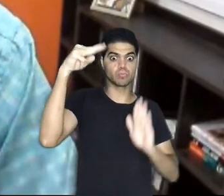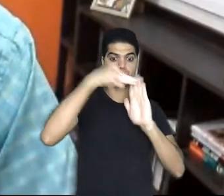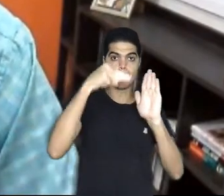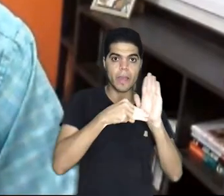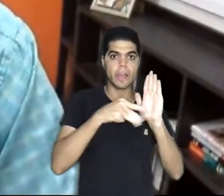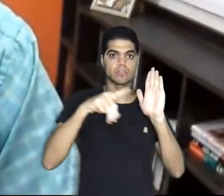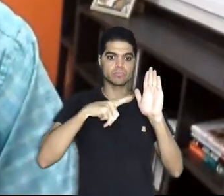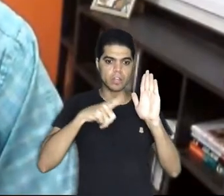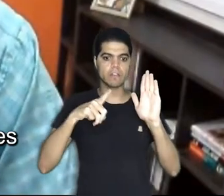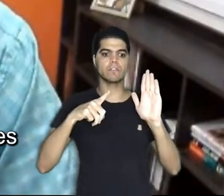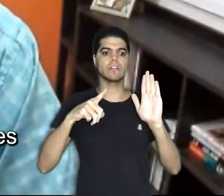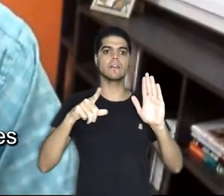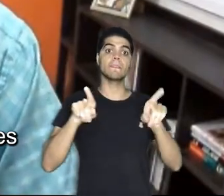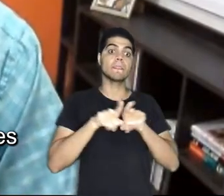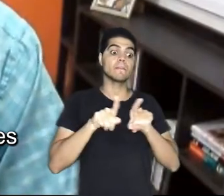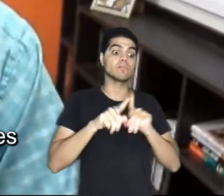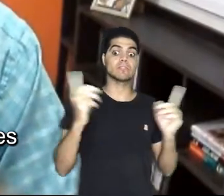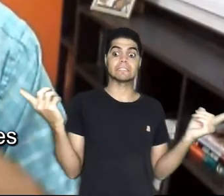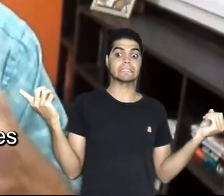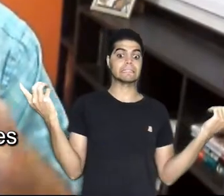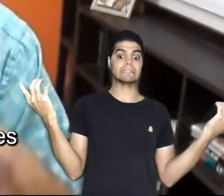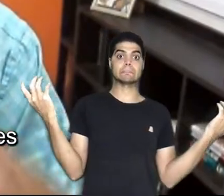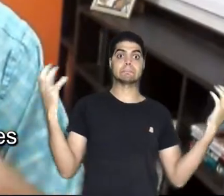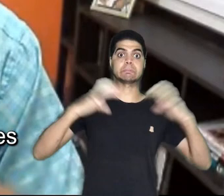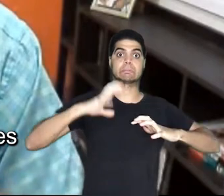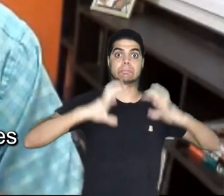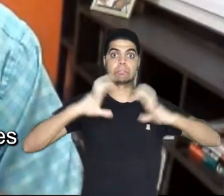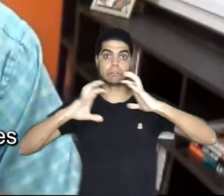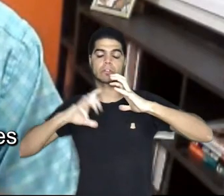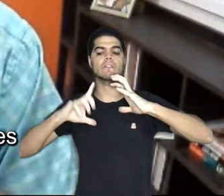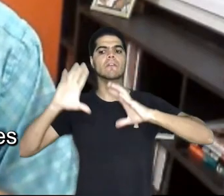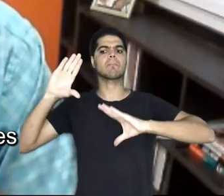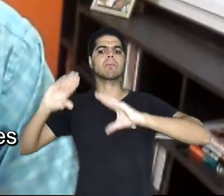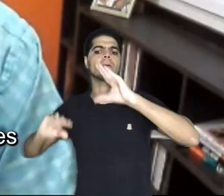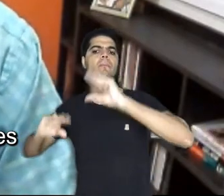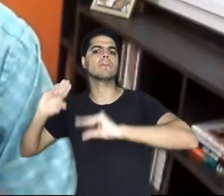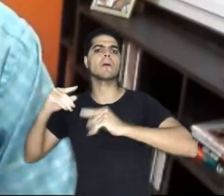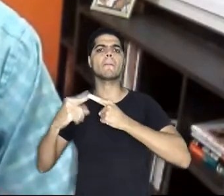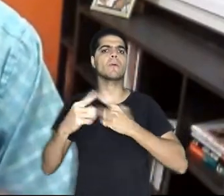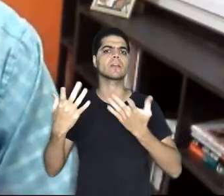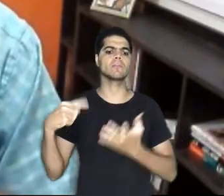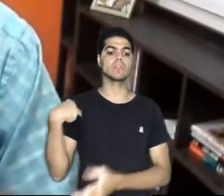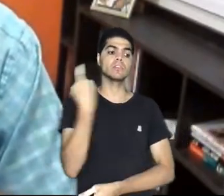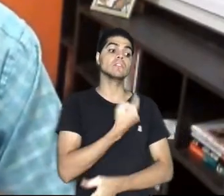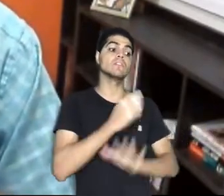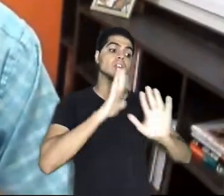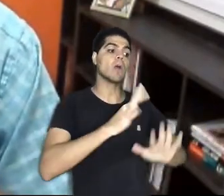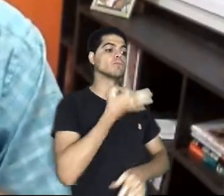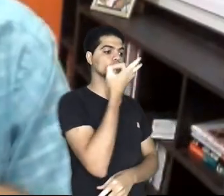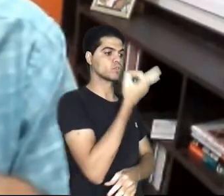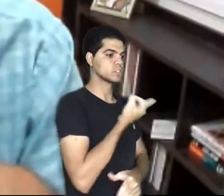de procedimentos, as desavenças, elas tendem a ser menores, porque nós precisamos estabelecer